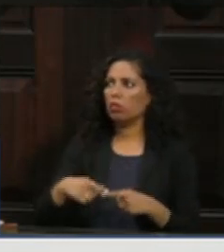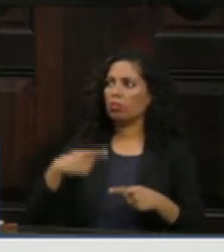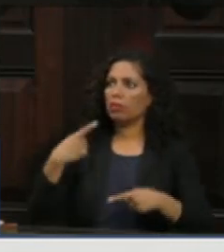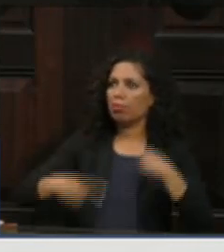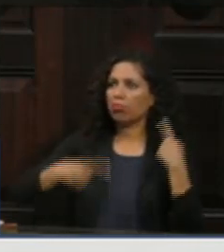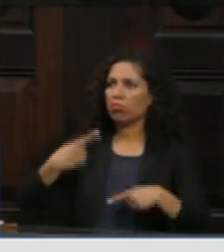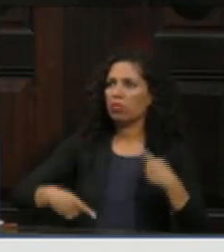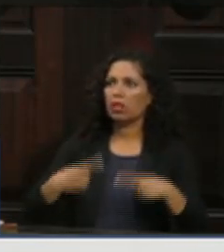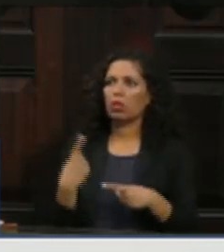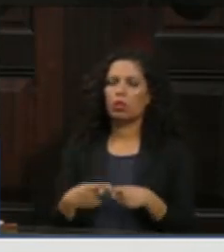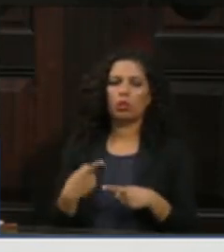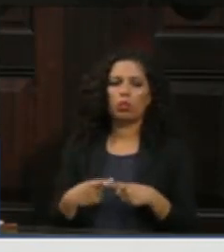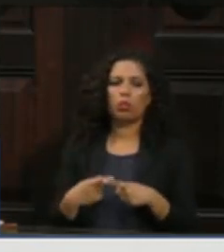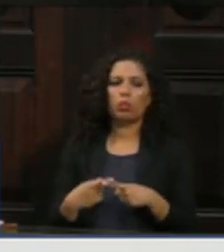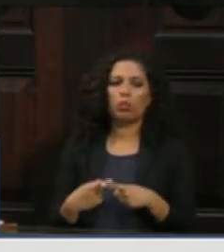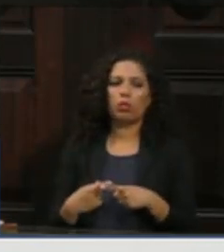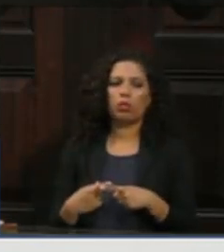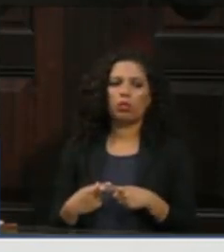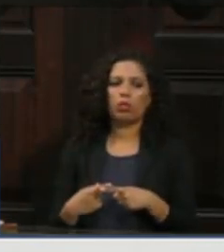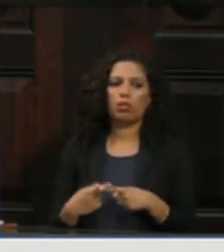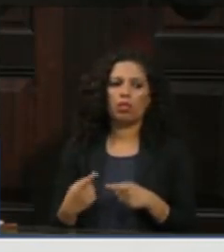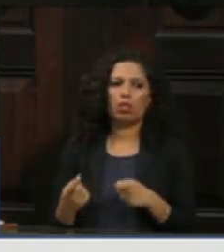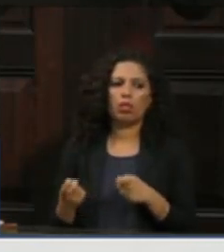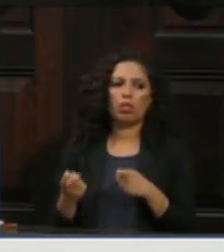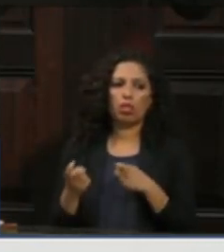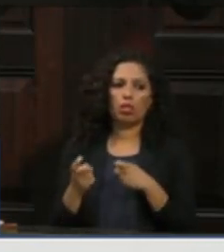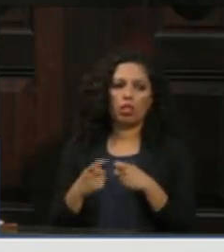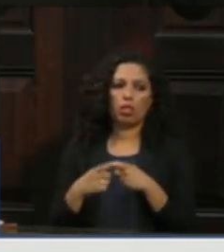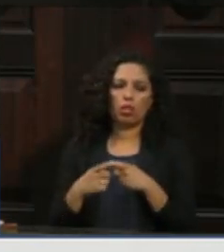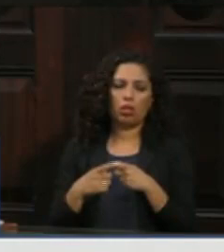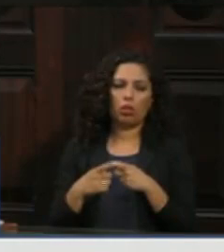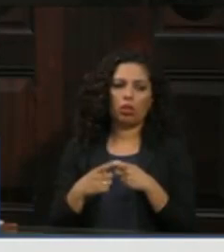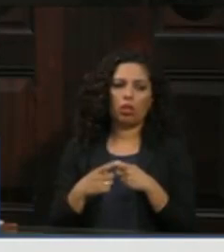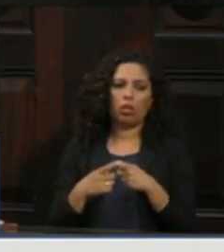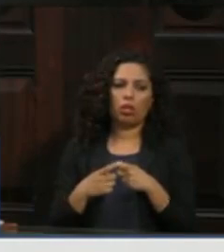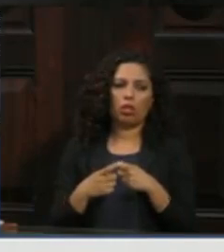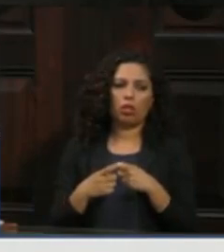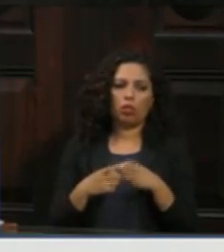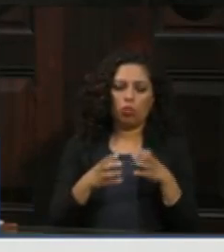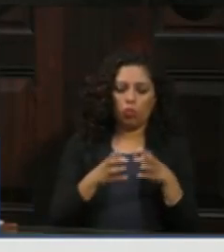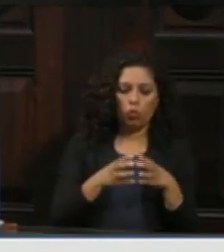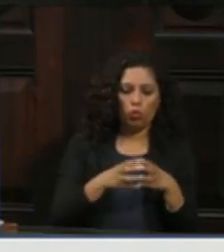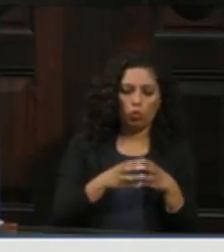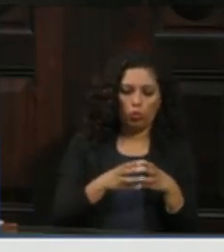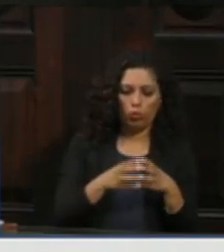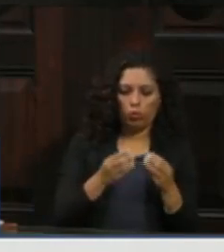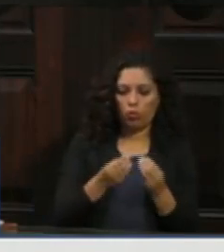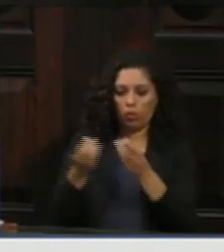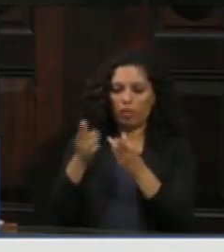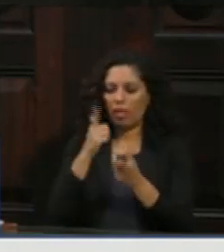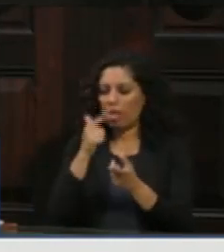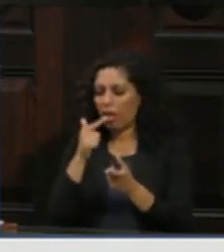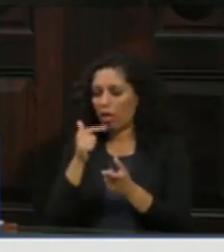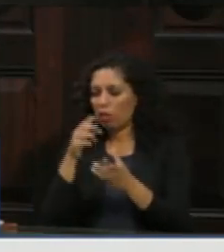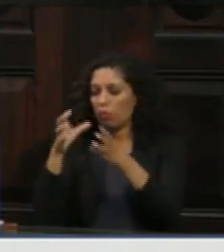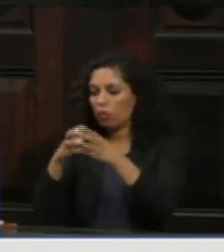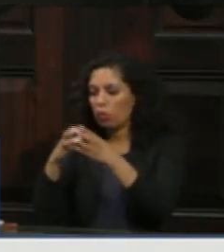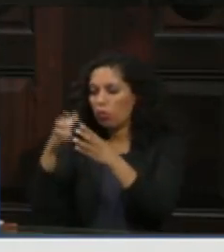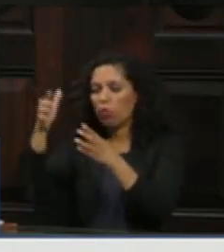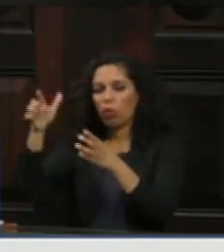Rio Paraíba do Sul, uma aqui nessa casa e uma na UENF, em Campos, ficou acertado lá com